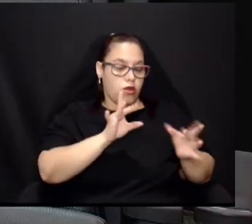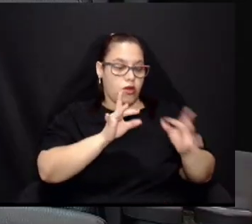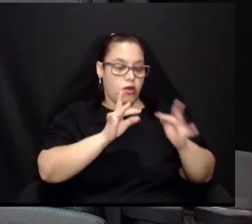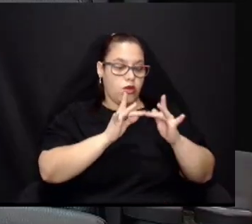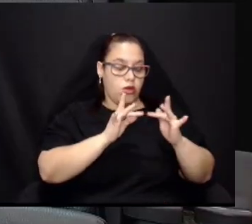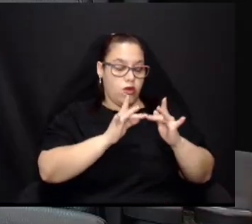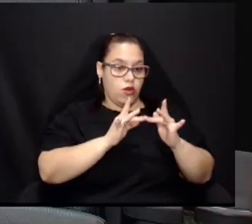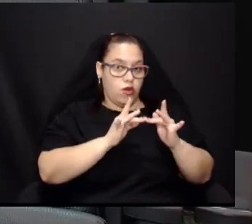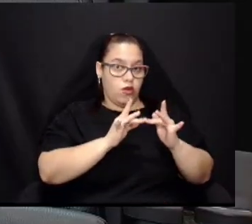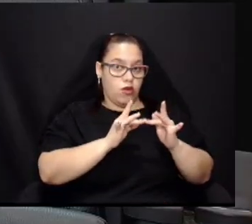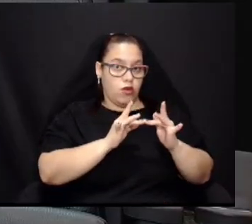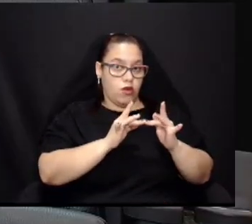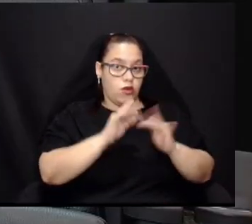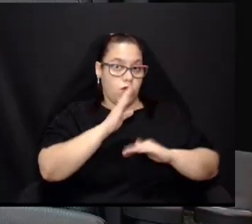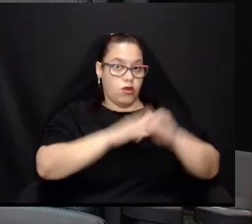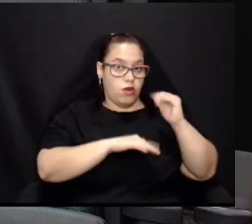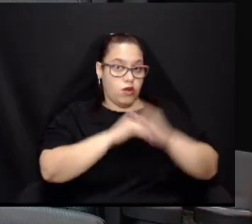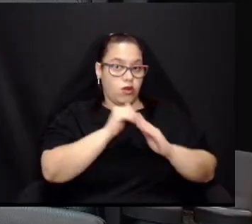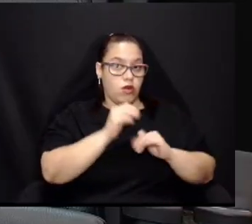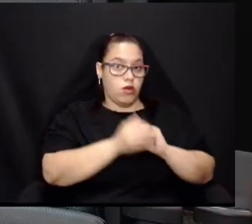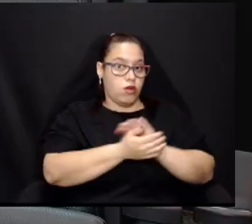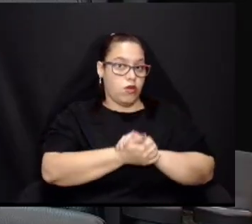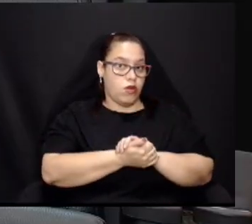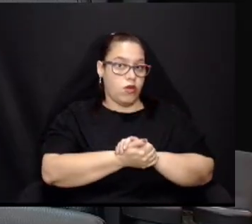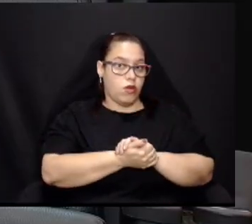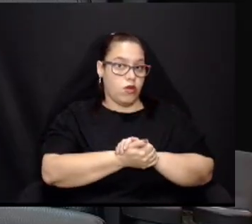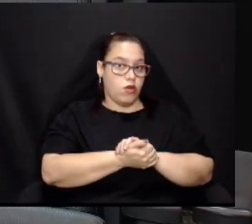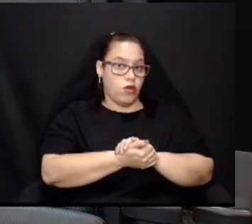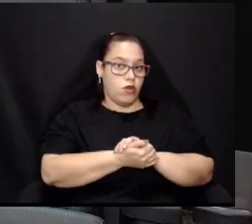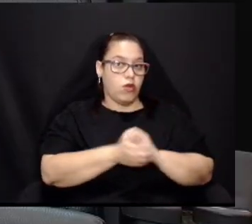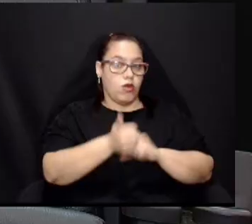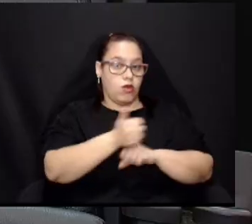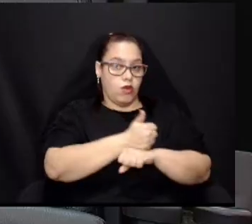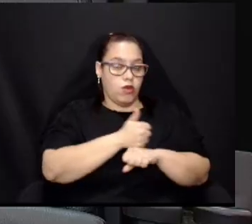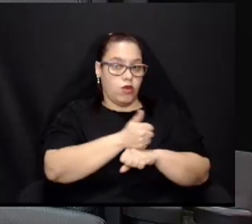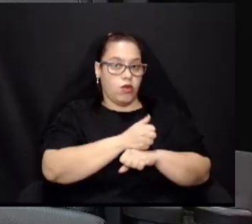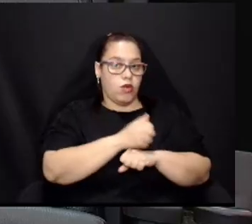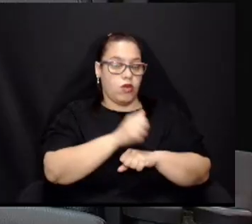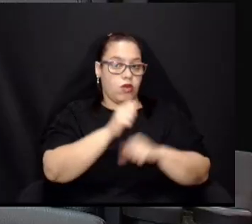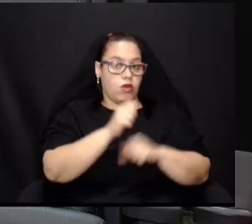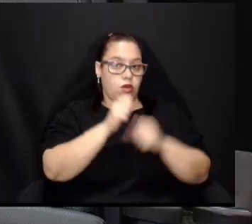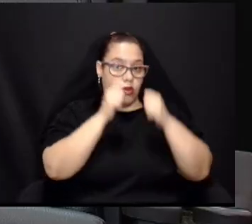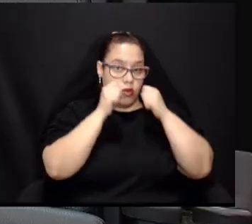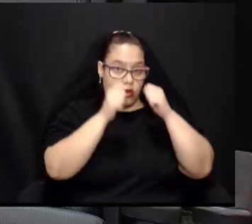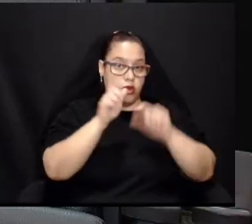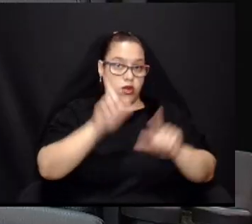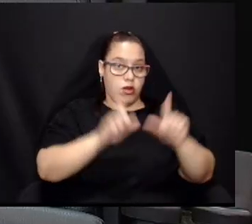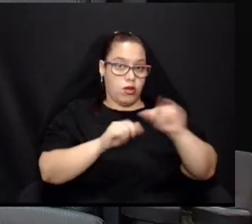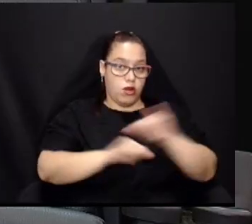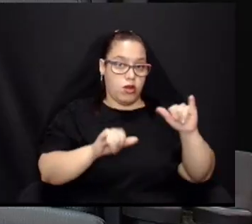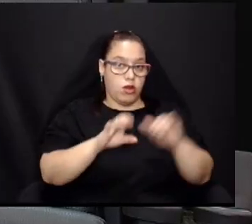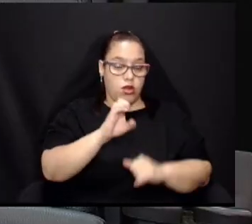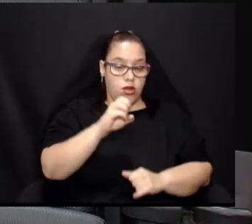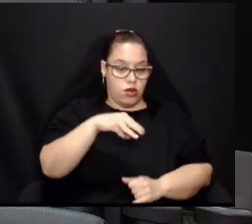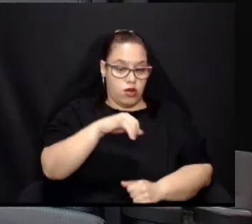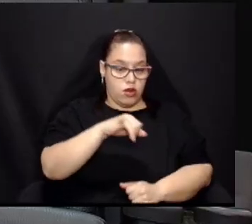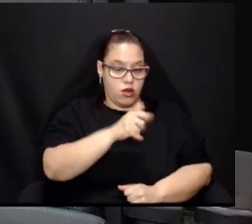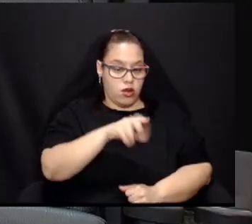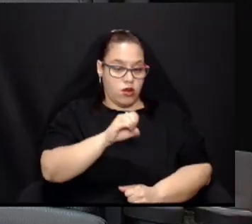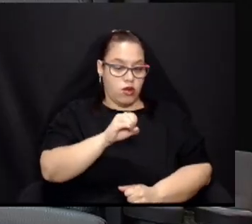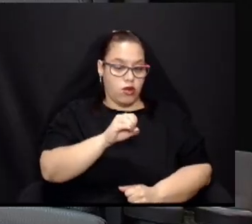ela o cargo de assessor de imprensa é um cargo em comissão da mesa diretora da Câmara